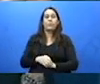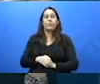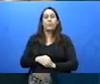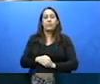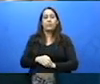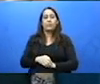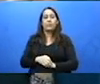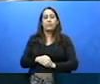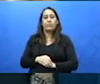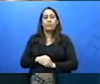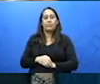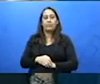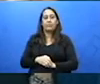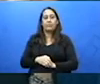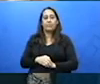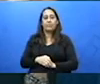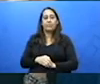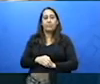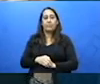C-R-I,